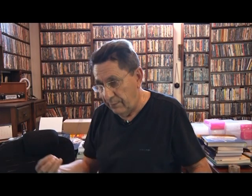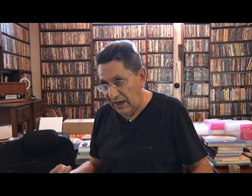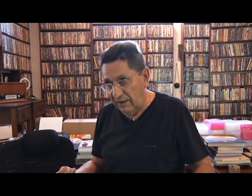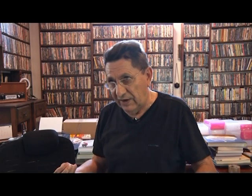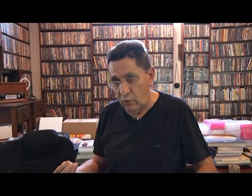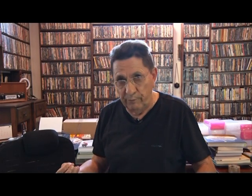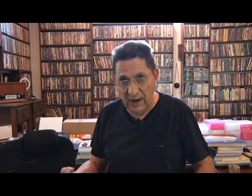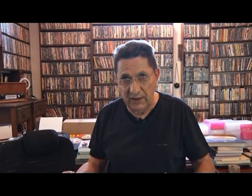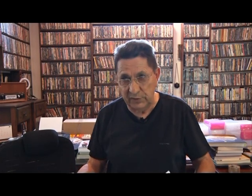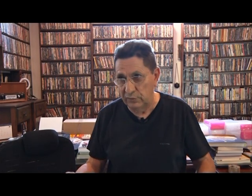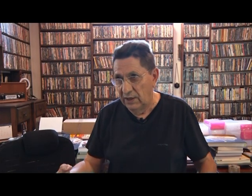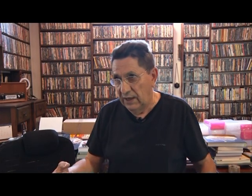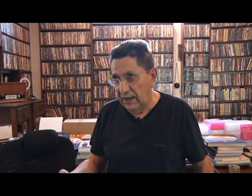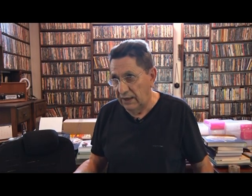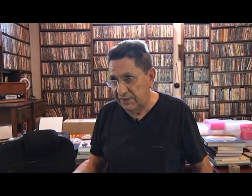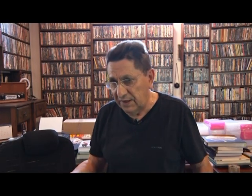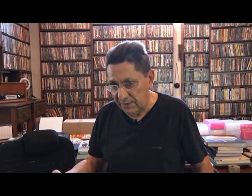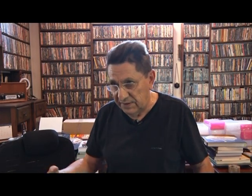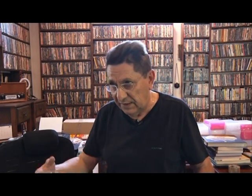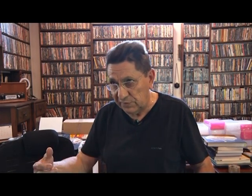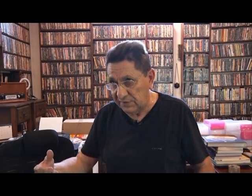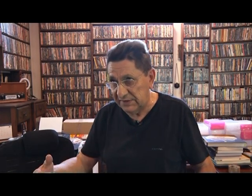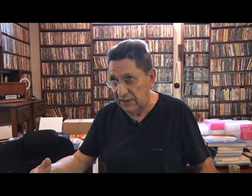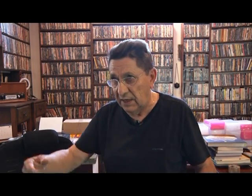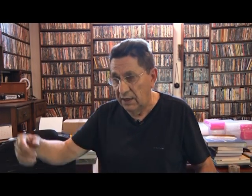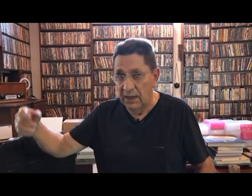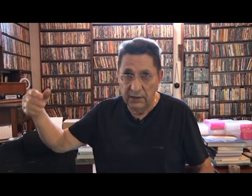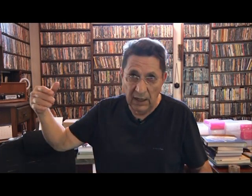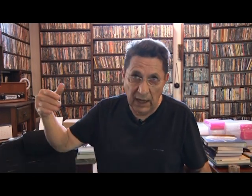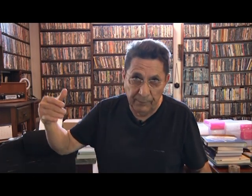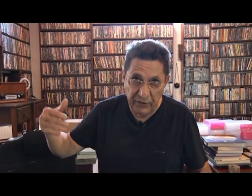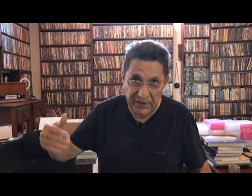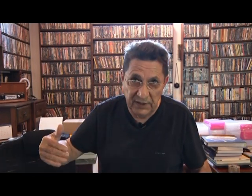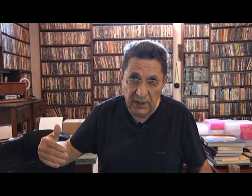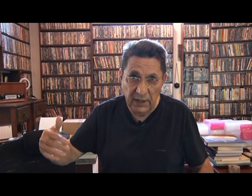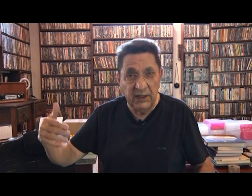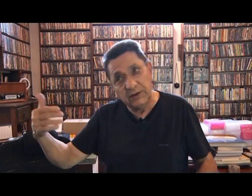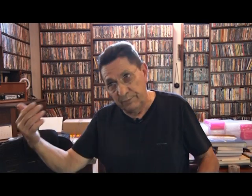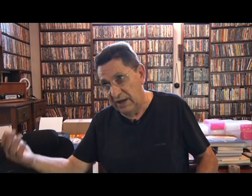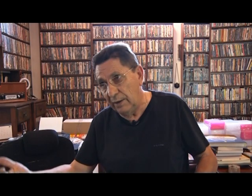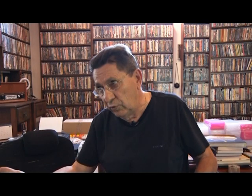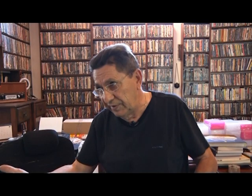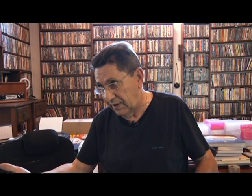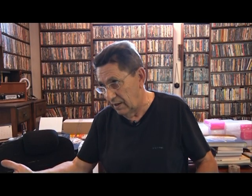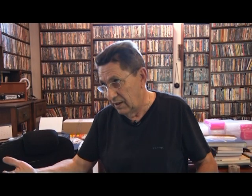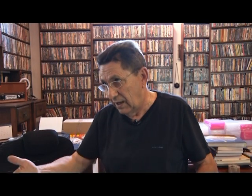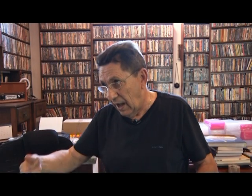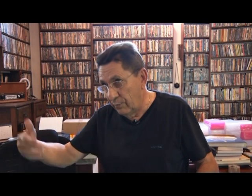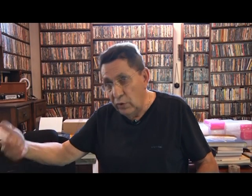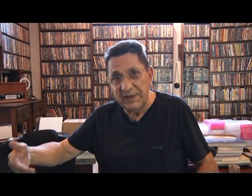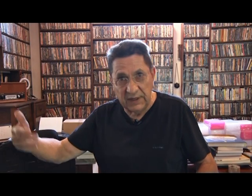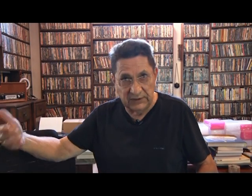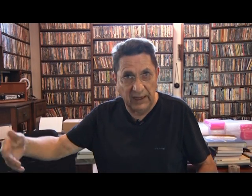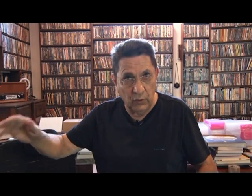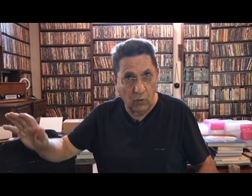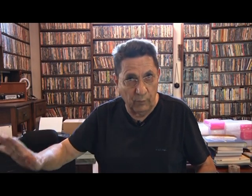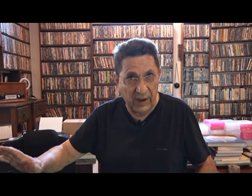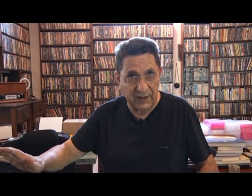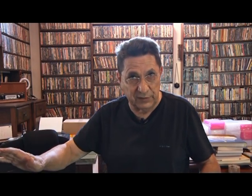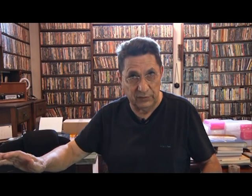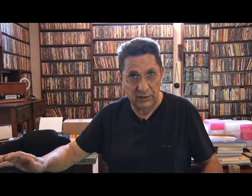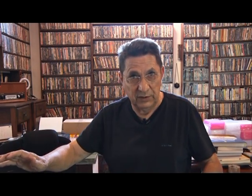Veja, a palavra compasso, ela se associa à poesia e também à música. A música